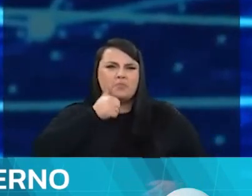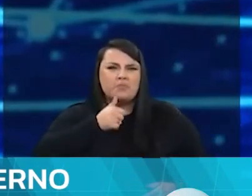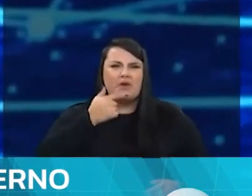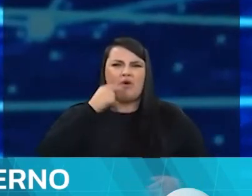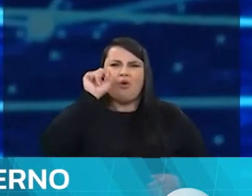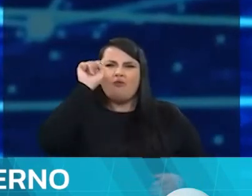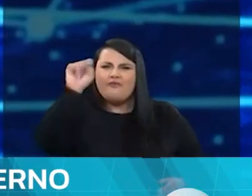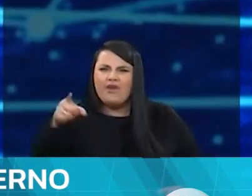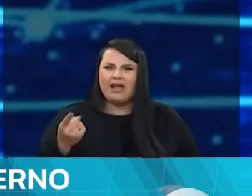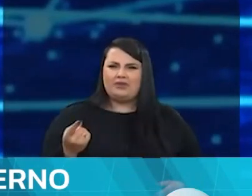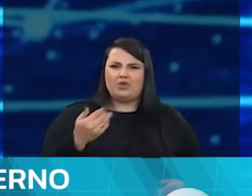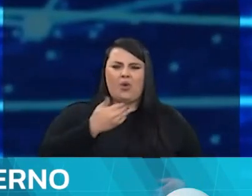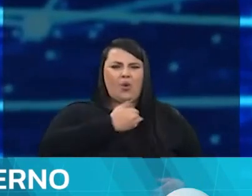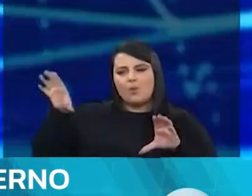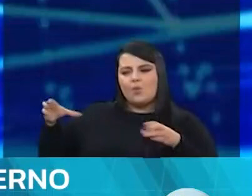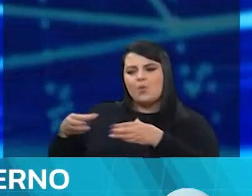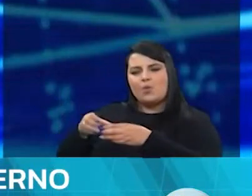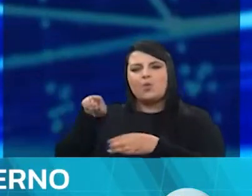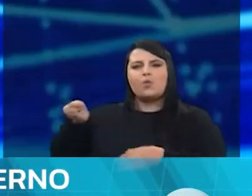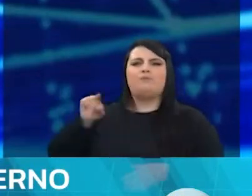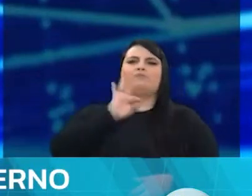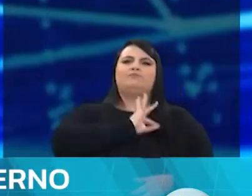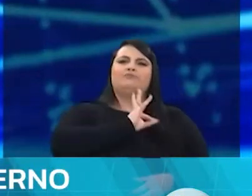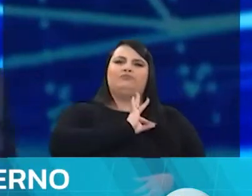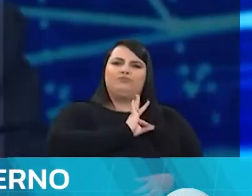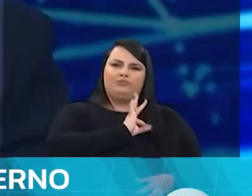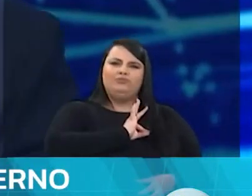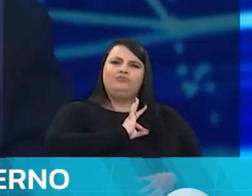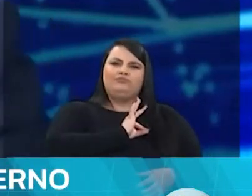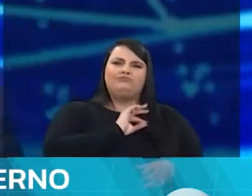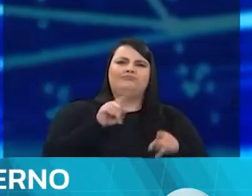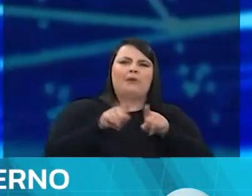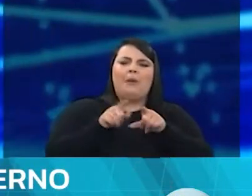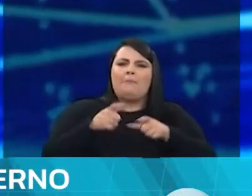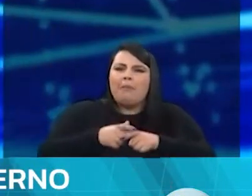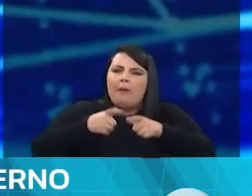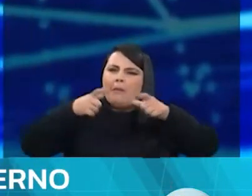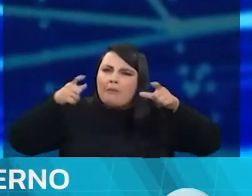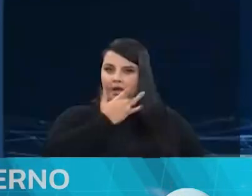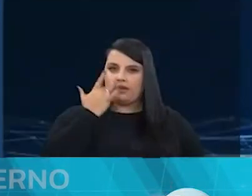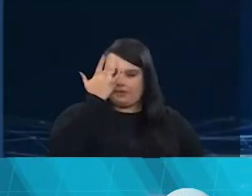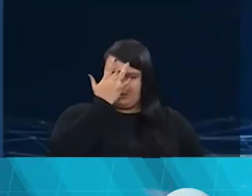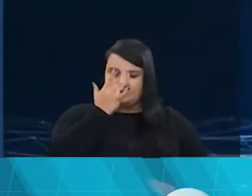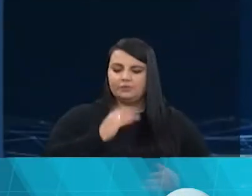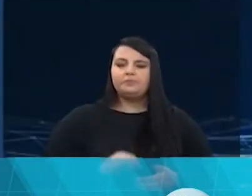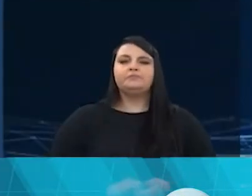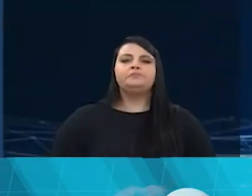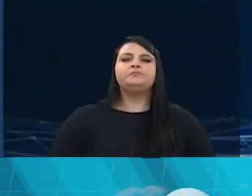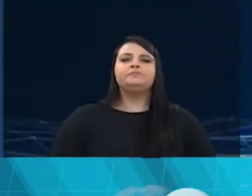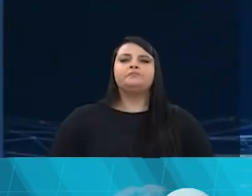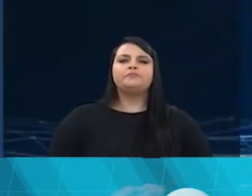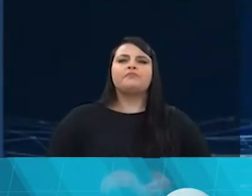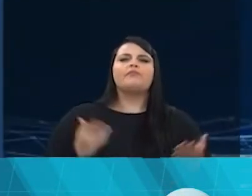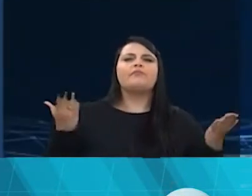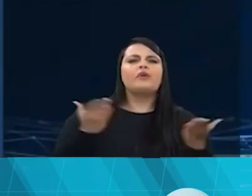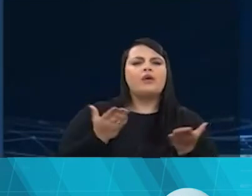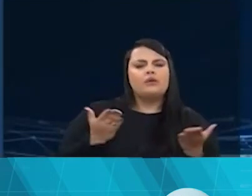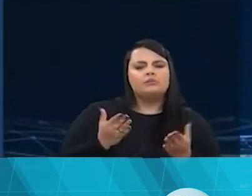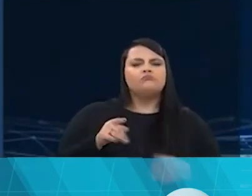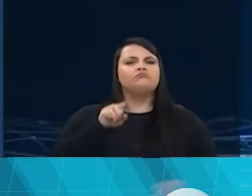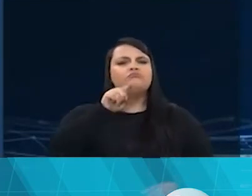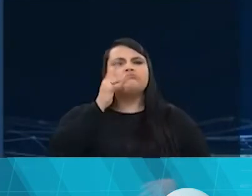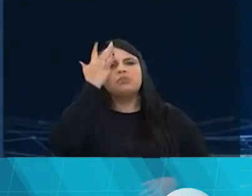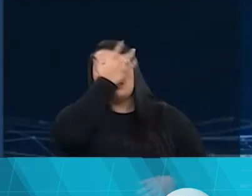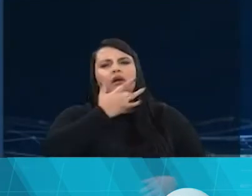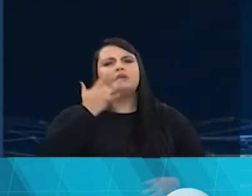ofende diariamente jornalistas. Tarcísio relembrou a declaração do presidenciável petista. Vou começar falando sobre segurança pública